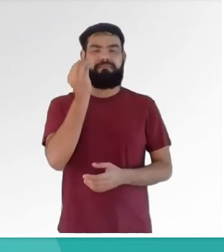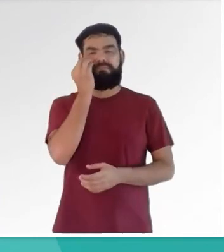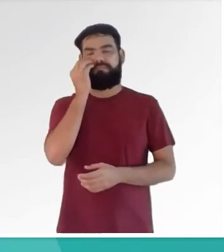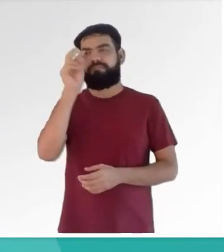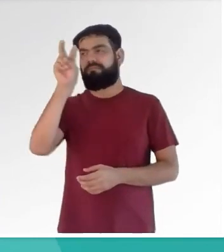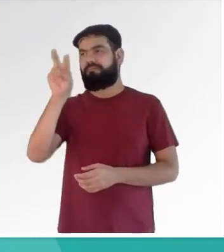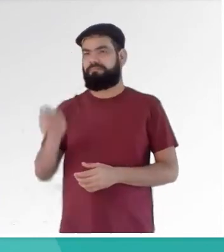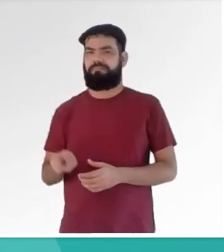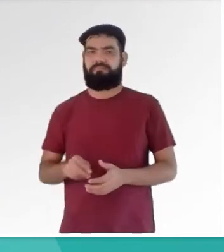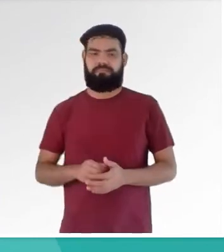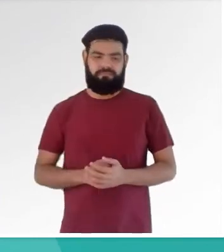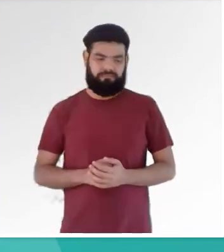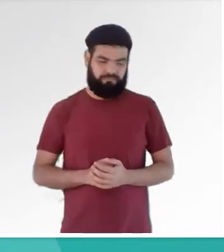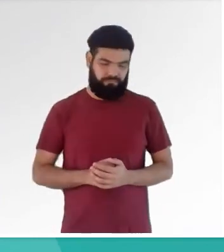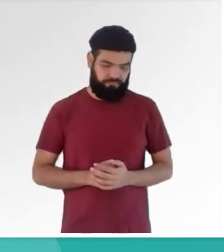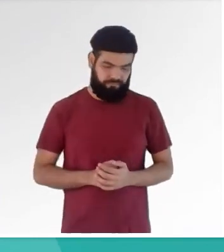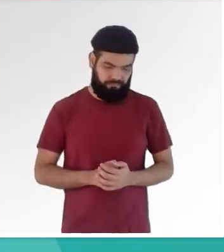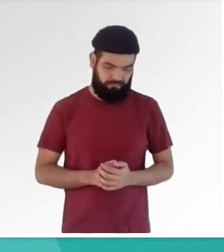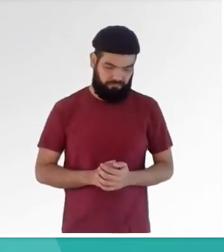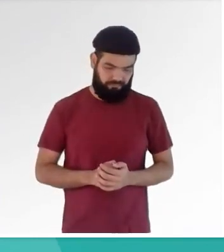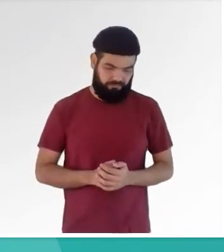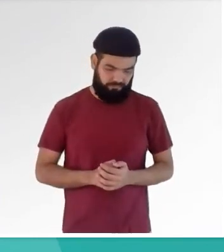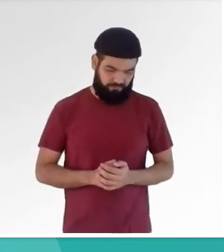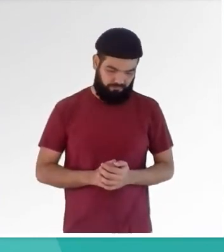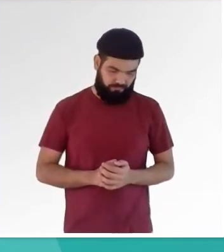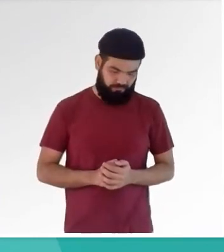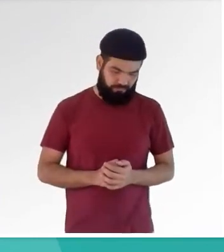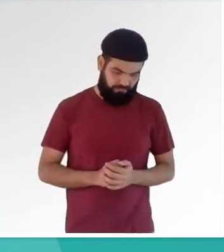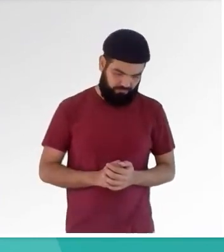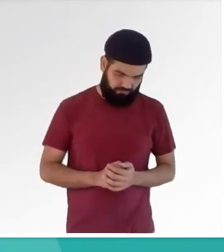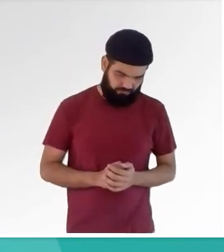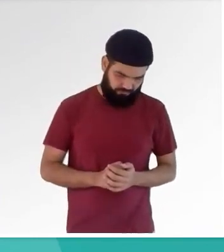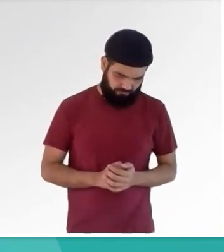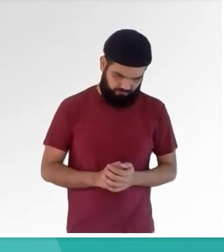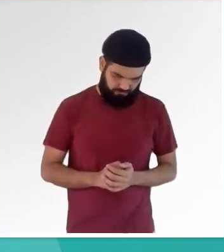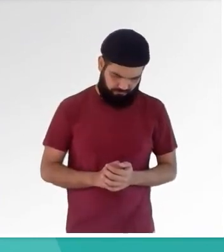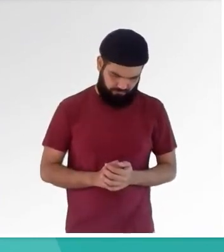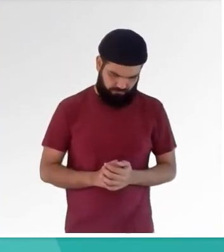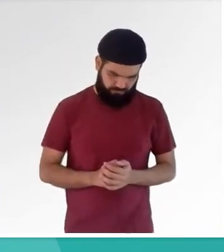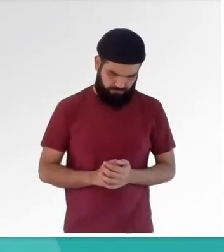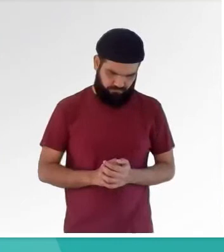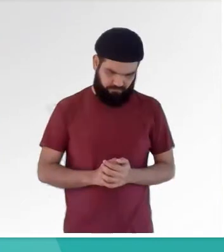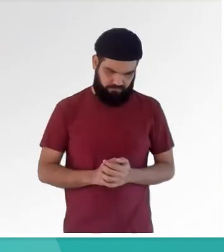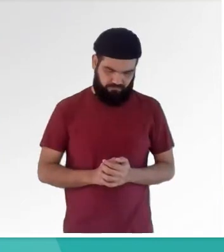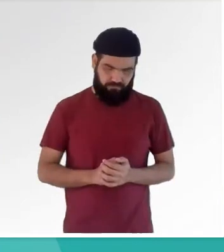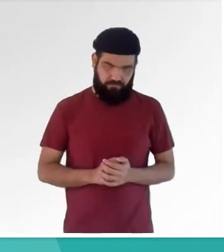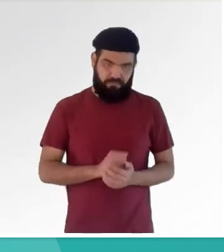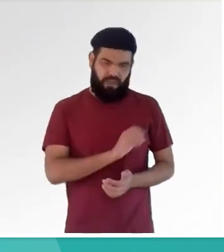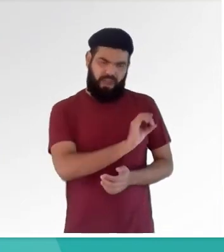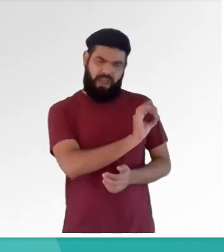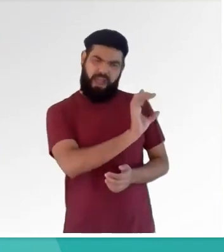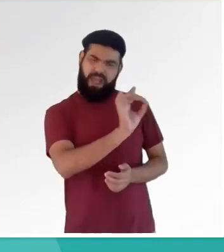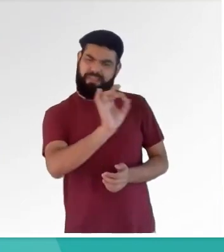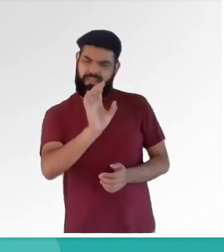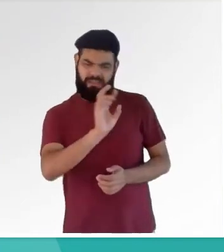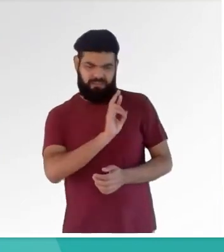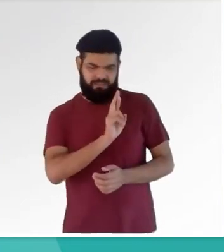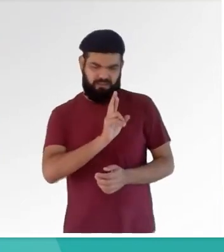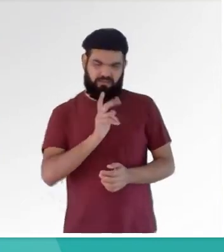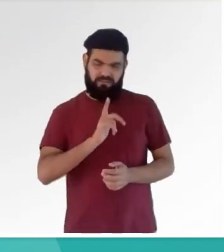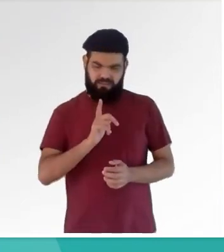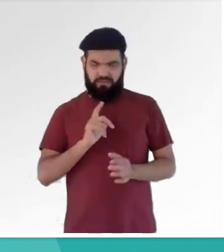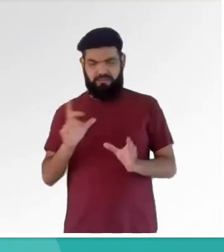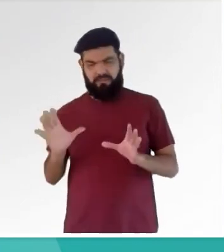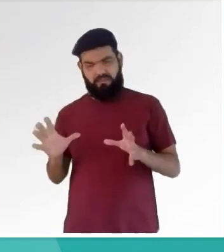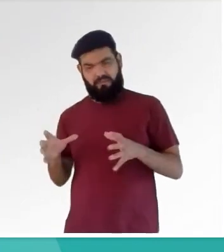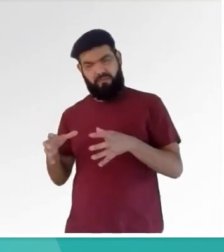A religião também forma comunidade, ou seja, toda religião tende a formar grupos. E